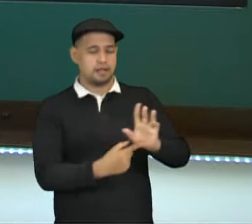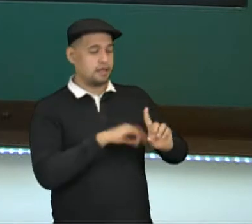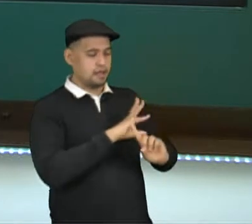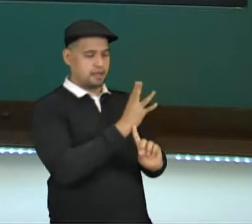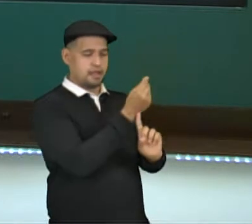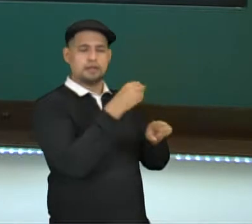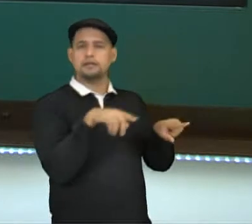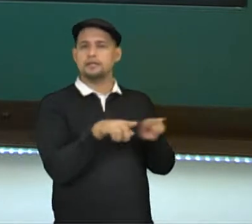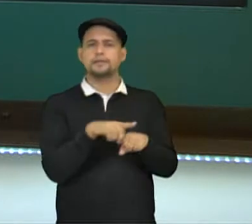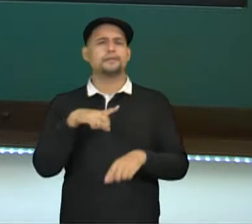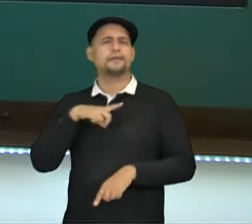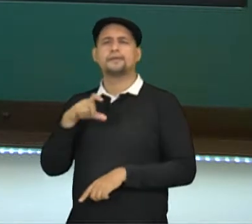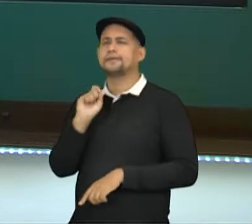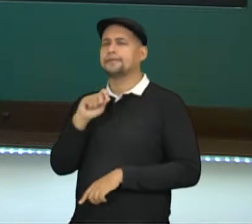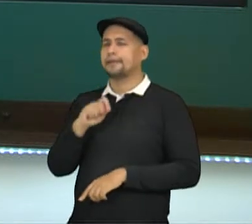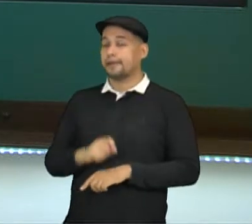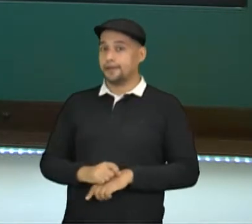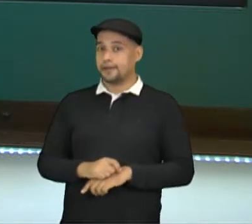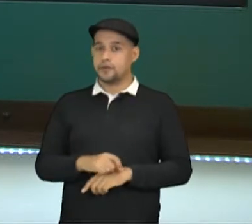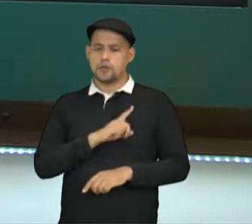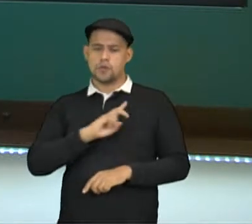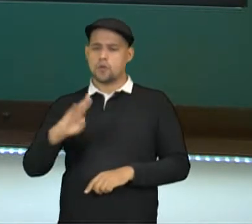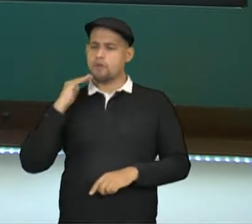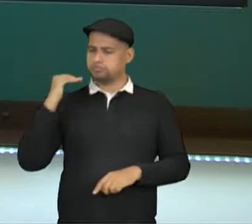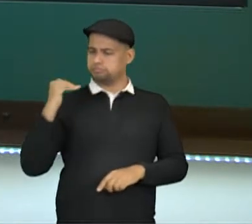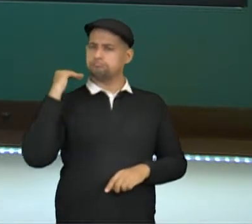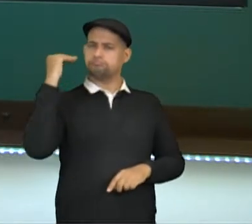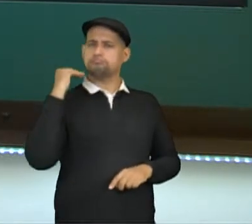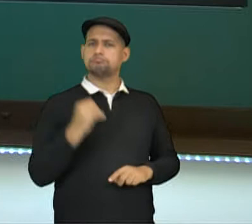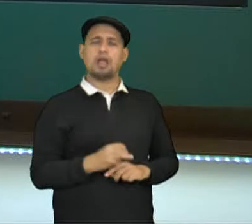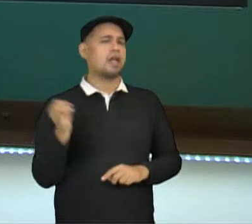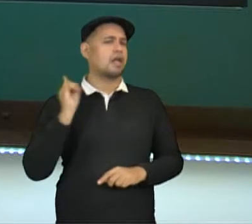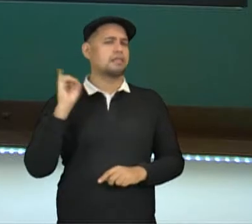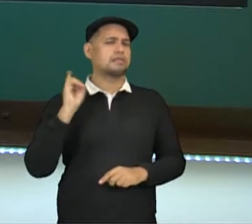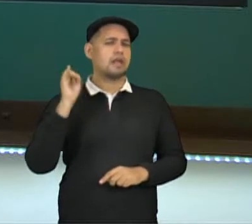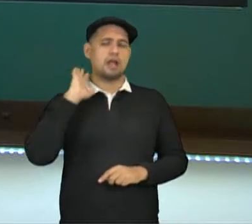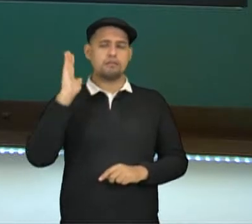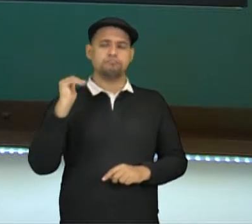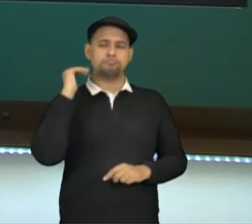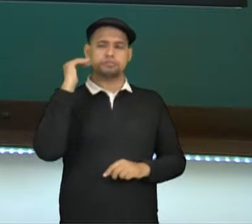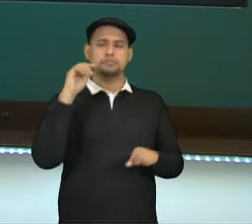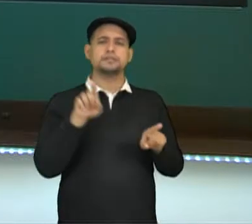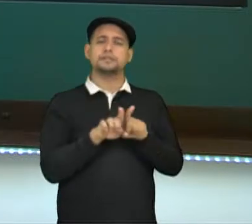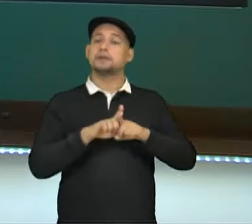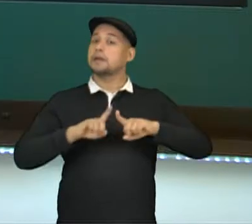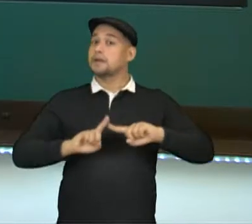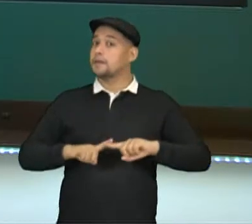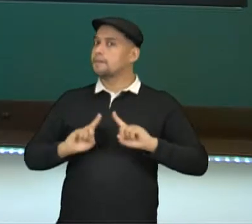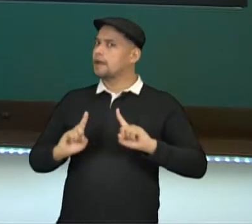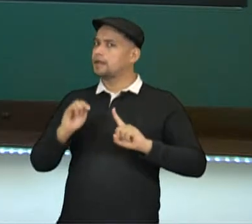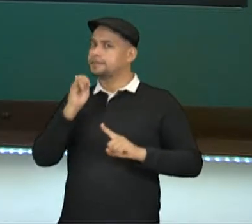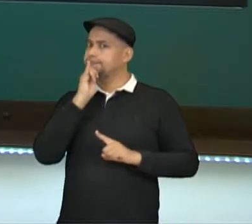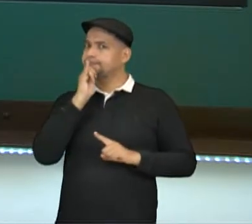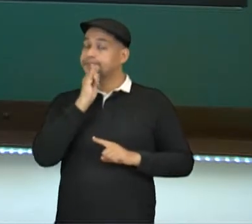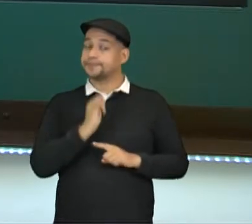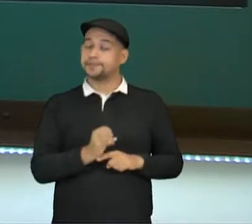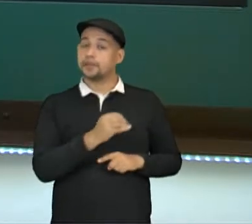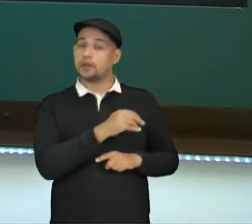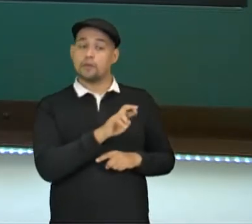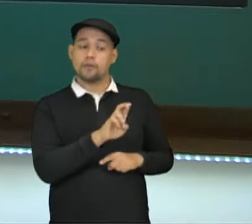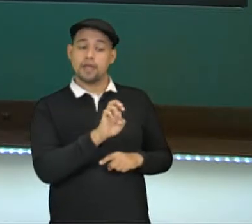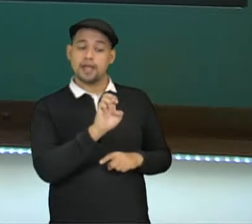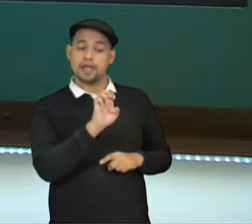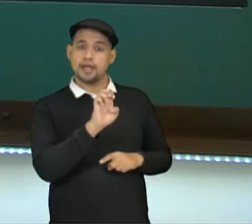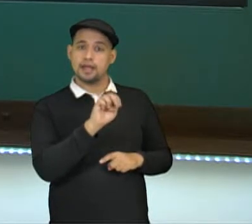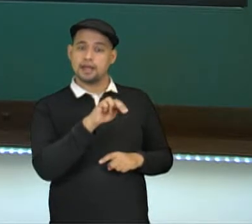Nós temos isso como o grande nome da Itália. A Itália é o berço da arte, a arte figurativa. De repente, o Renascimento vai lá e busca